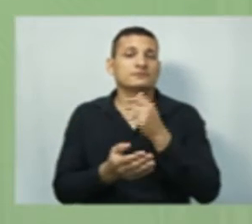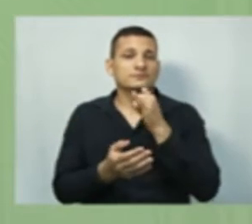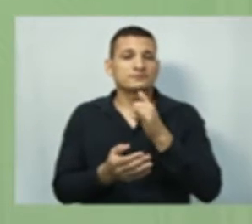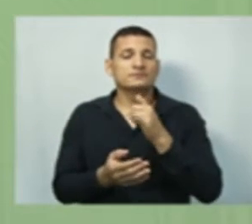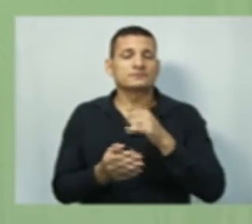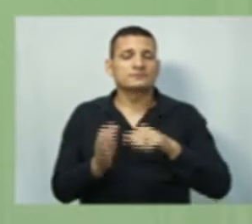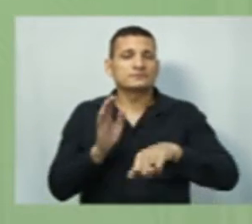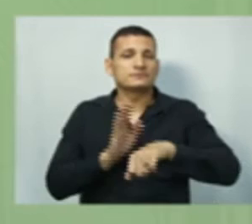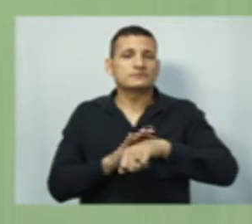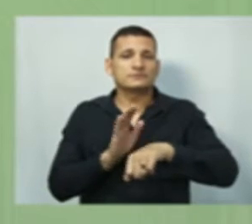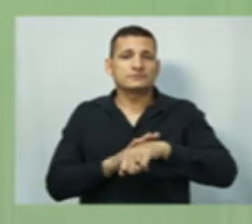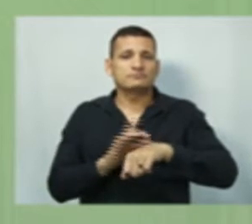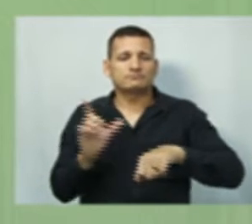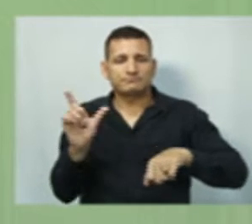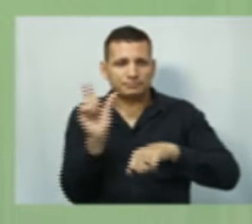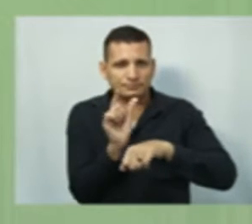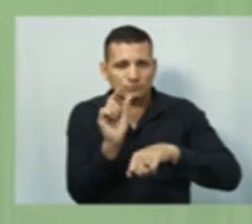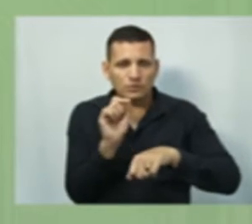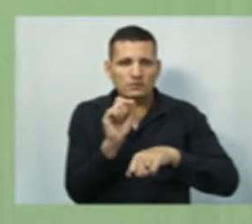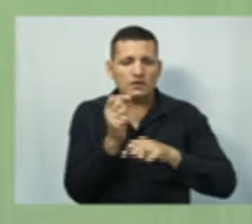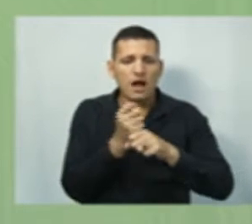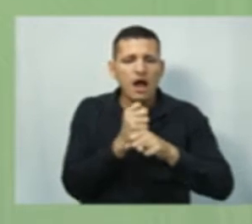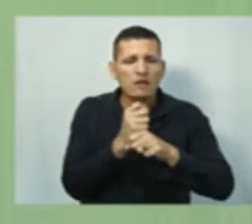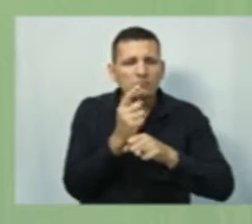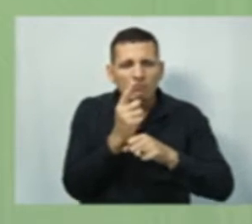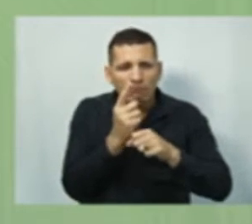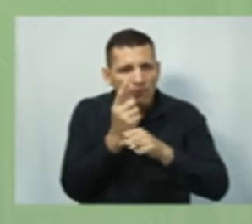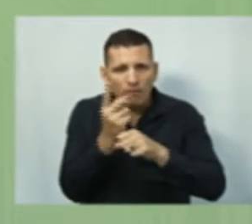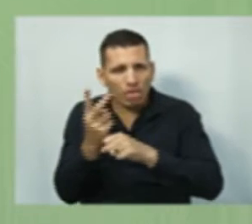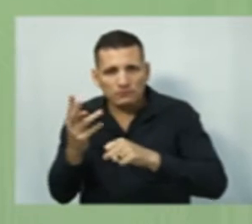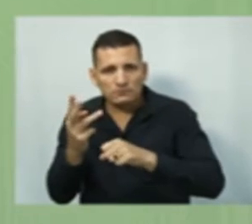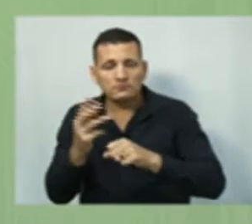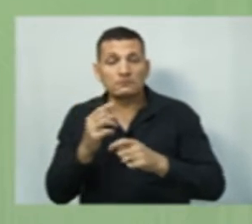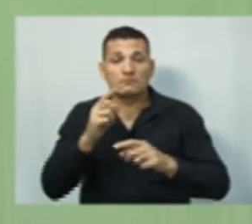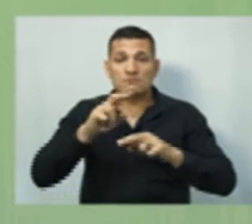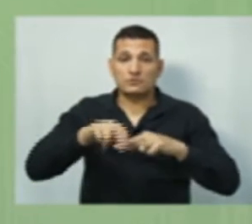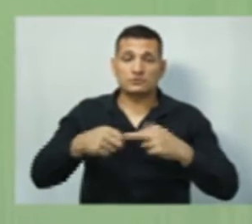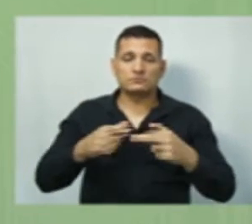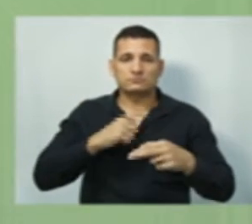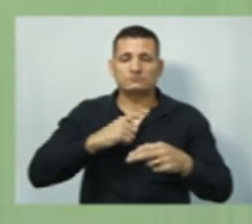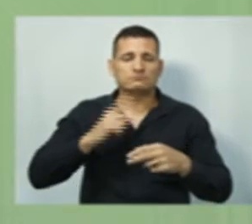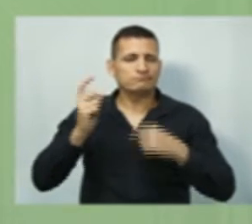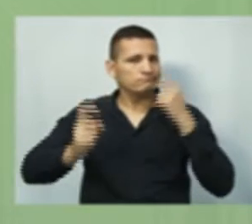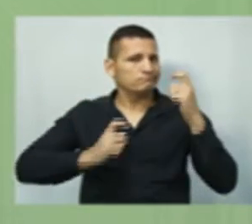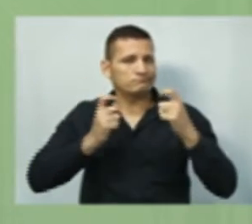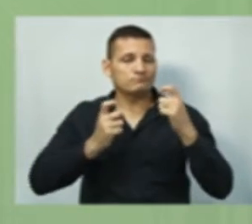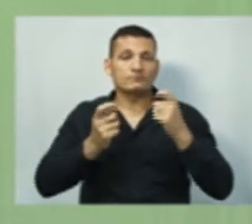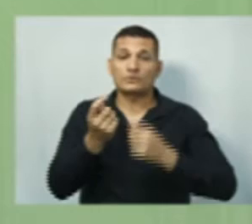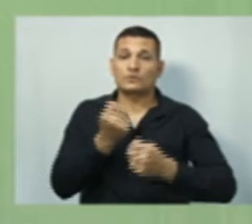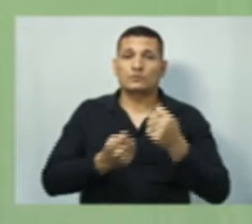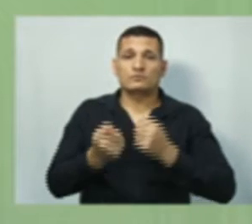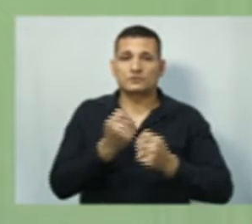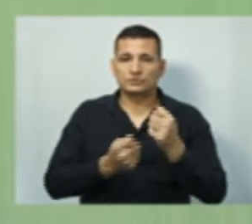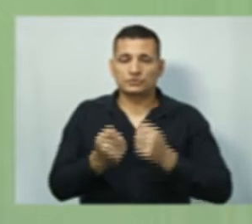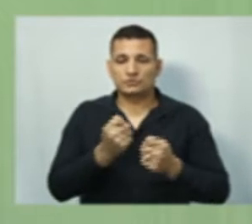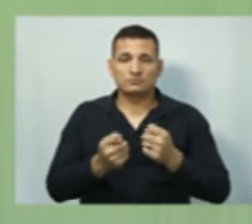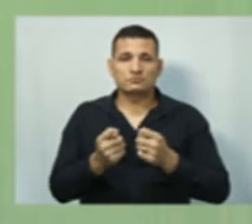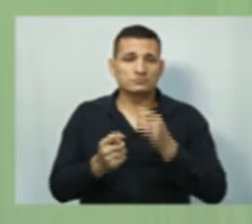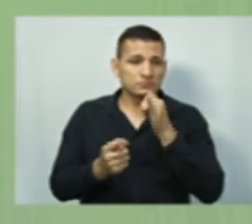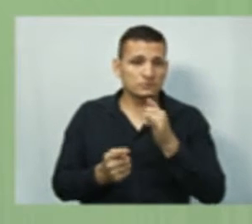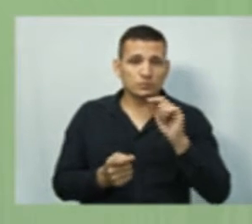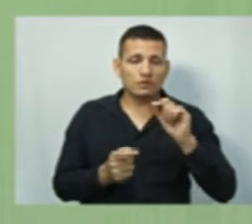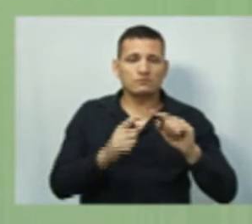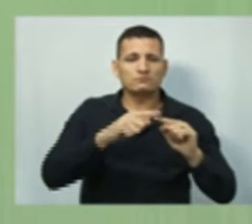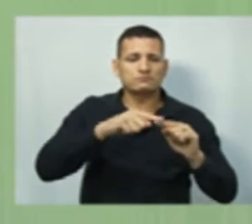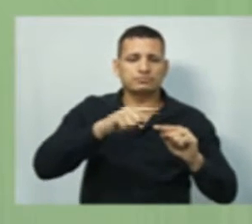de tempo, ou seja, alguns poucos anos. Por isso, existe uma grande preocupação dos economistas quando a taxa de